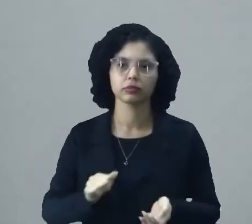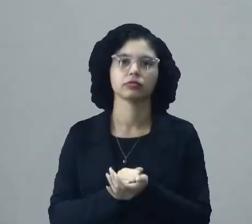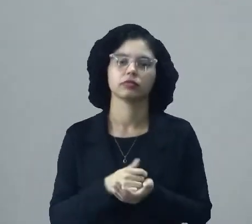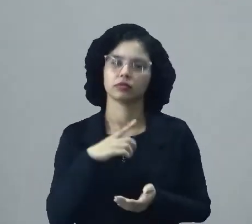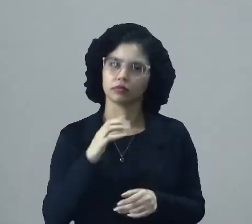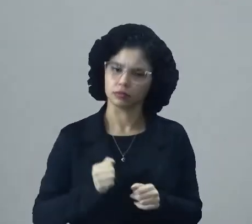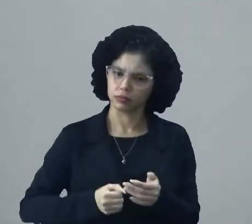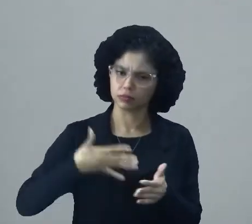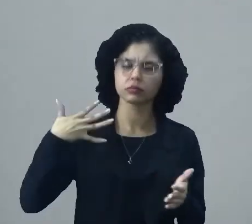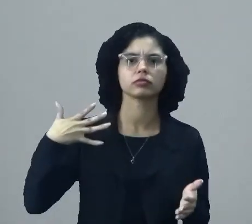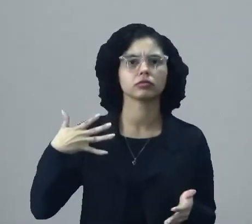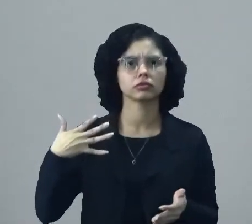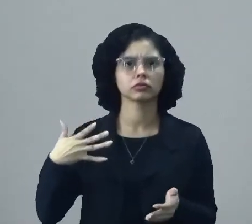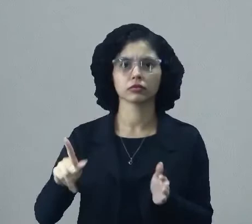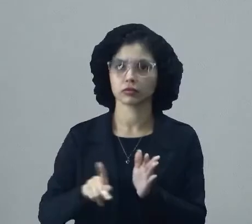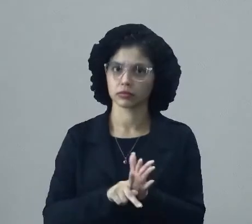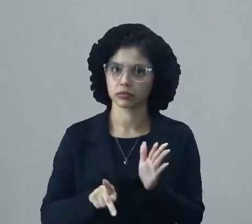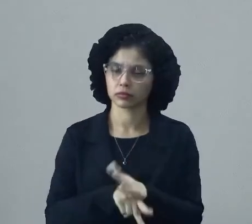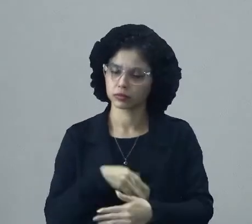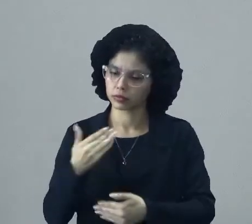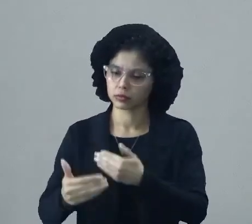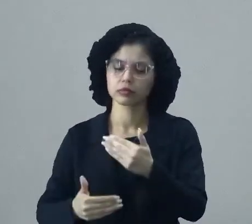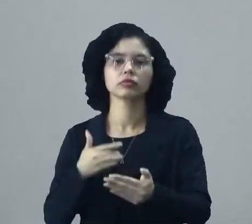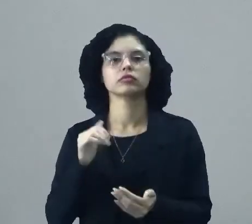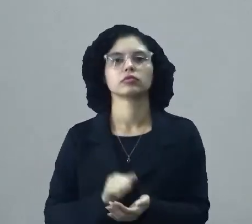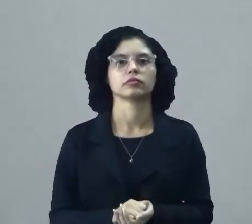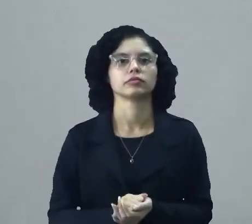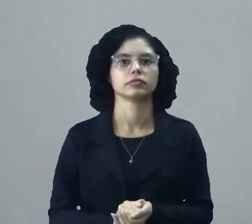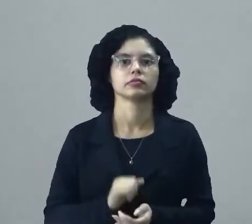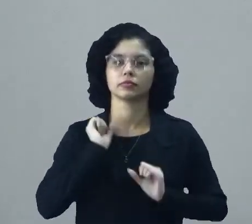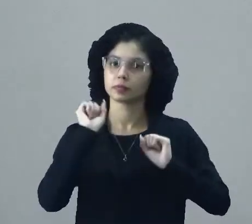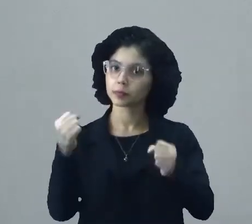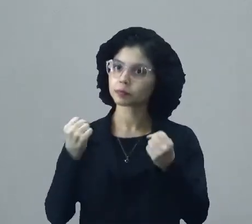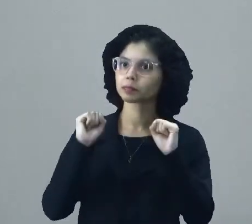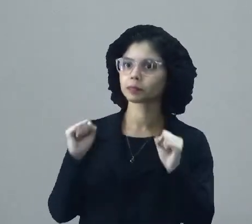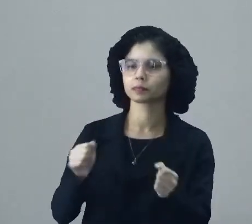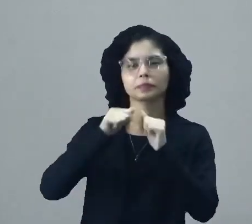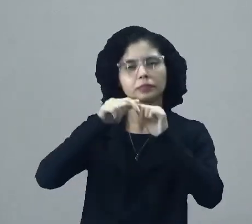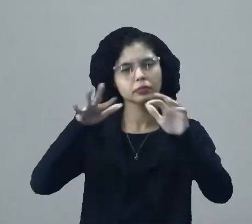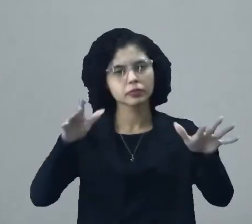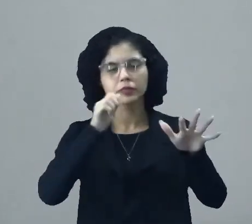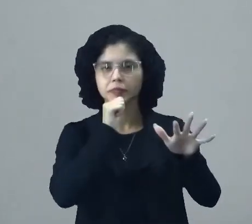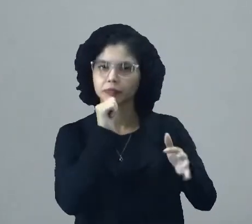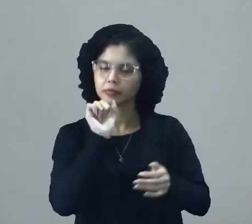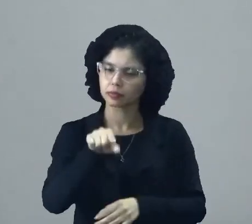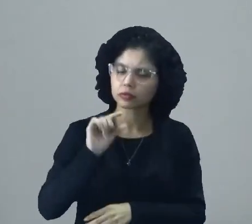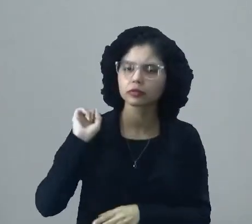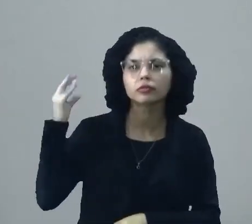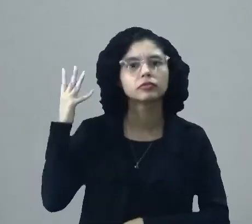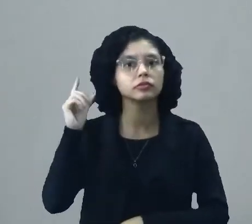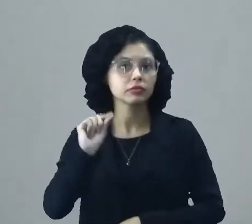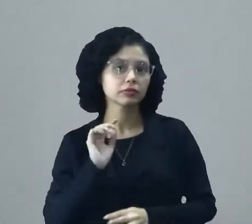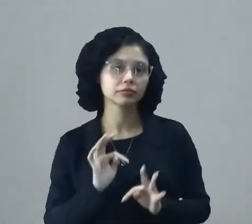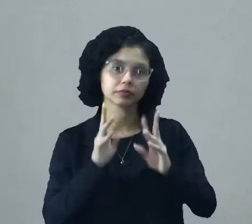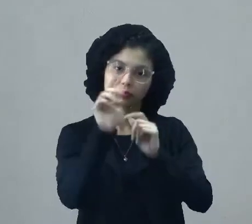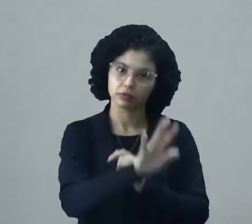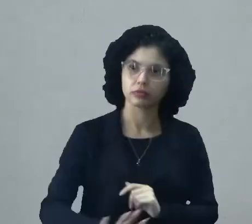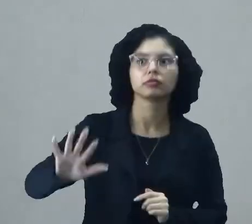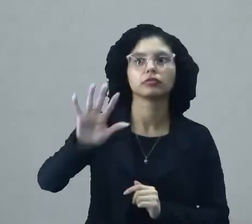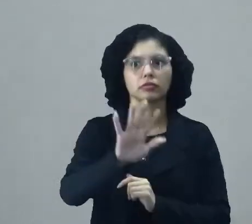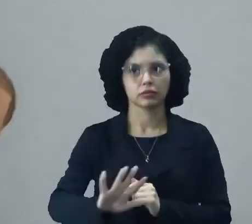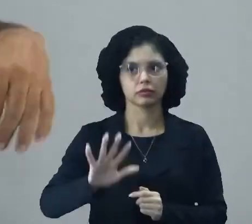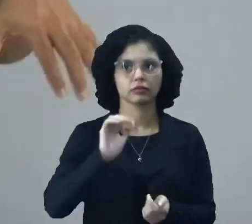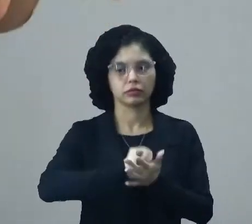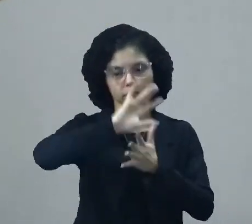são muito bem elaboradas e desenvolvidas por meio das ginásticas que são abrangentes. Nesse caso da ginástica para todos, a gente